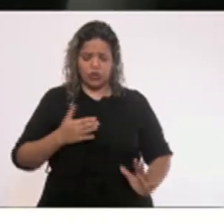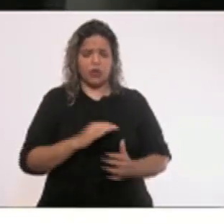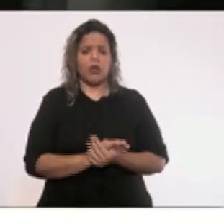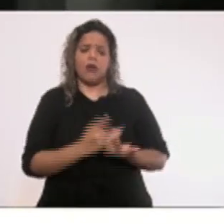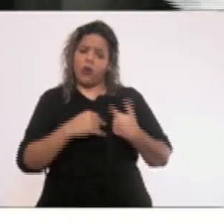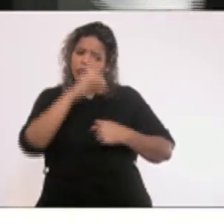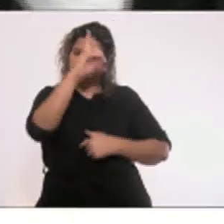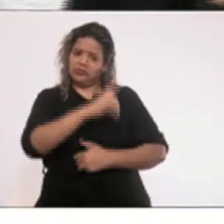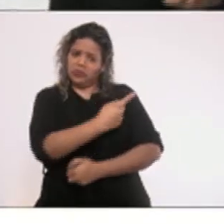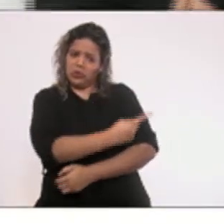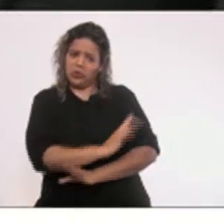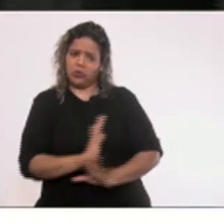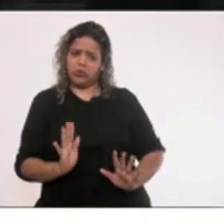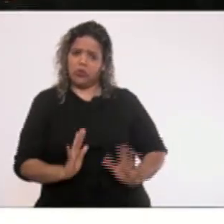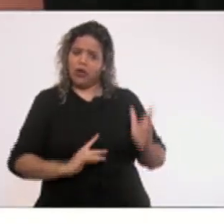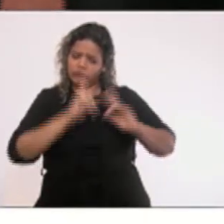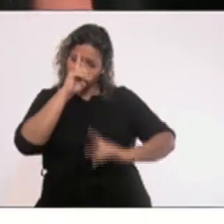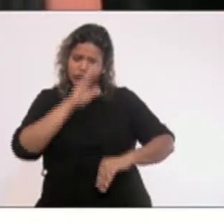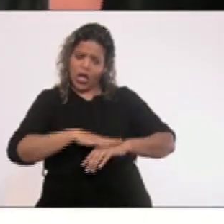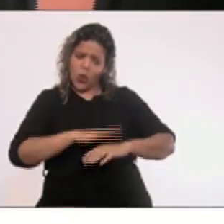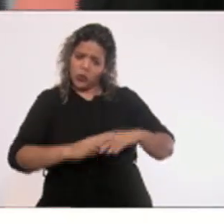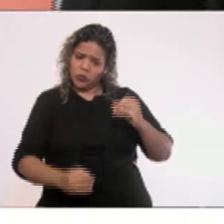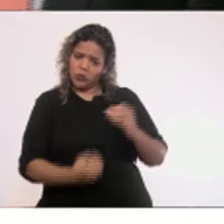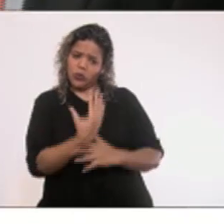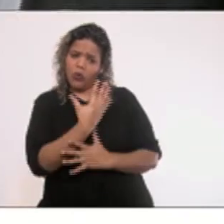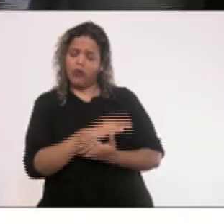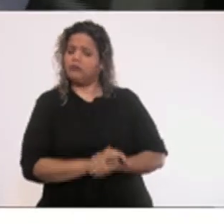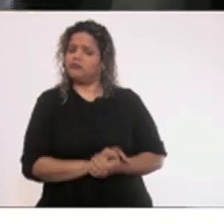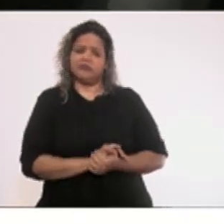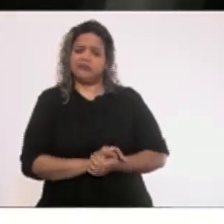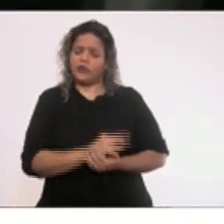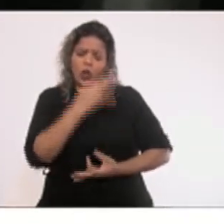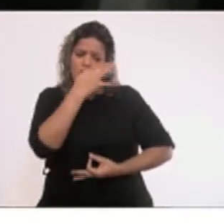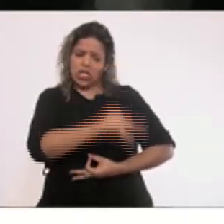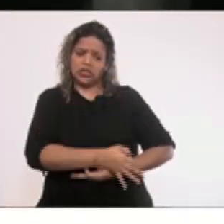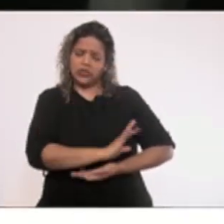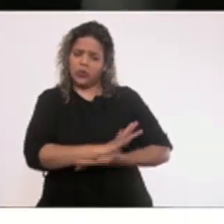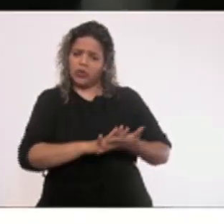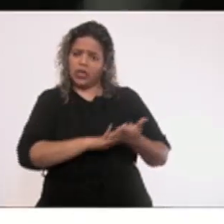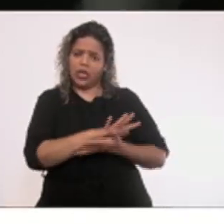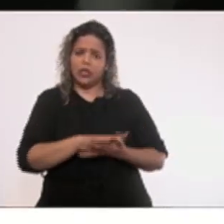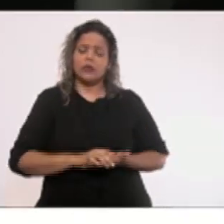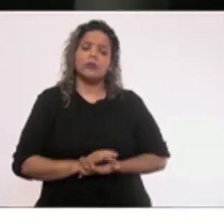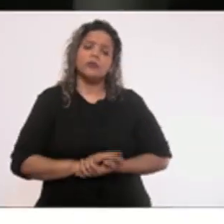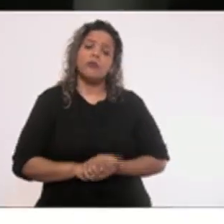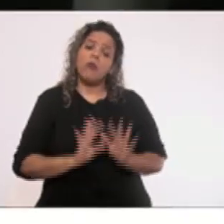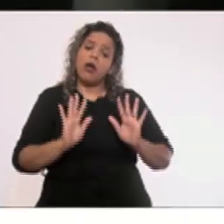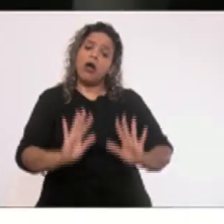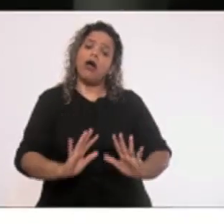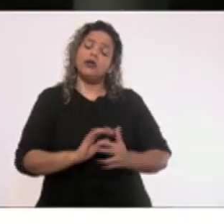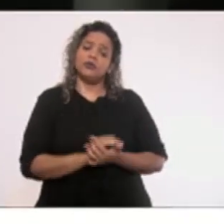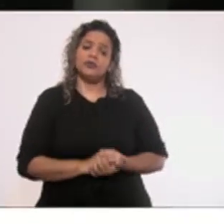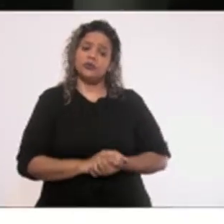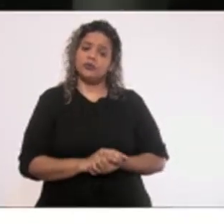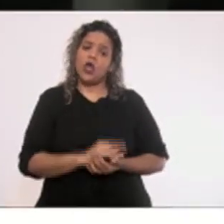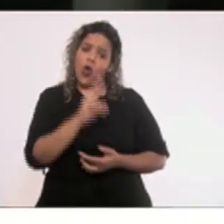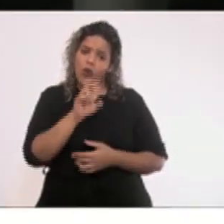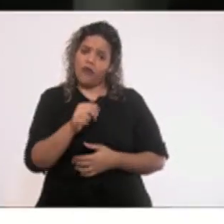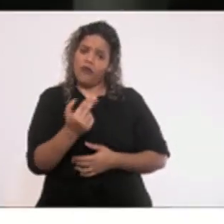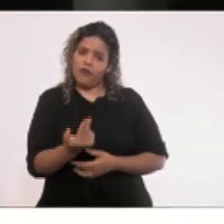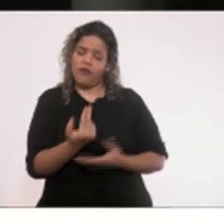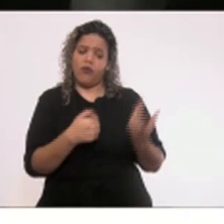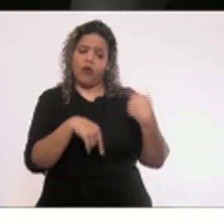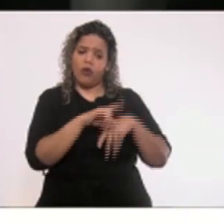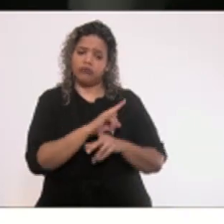É um direito dele, ele é autor. Não o estou criticando por isso. Mas vou aqui